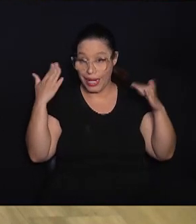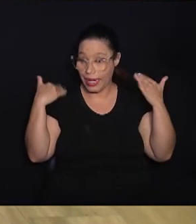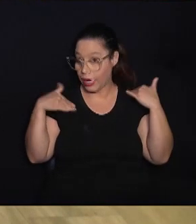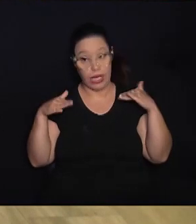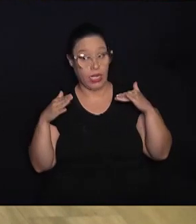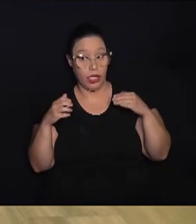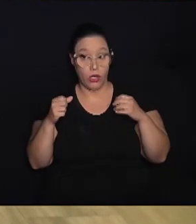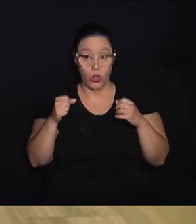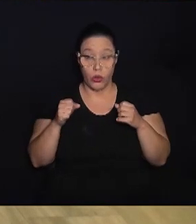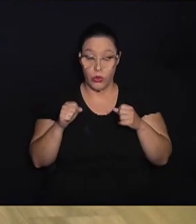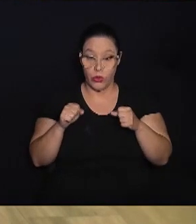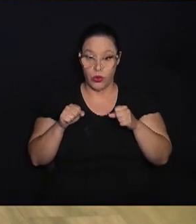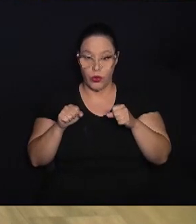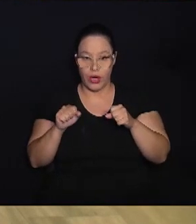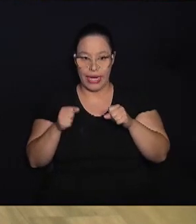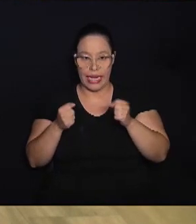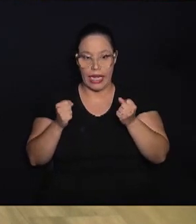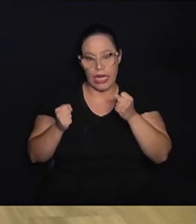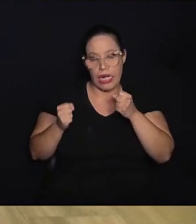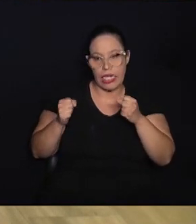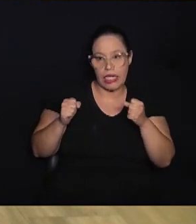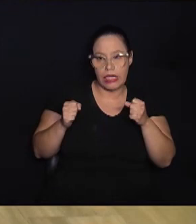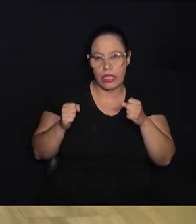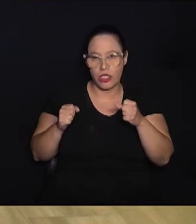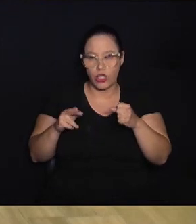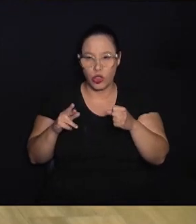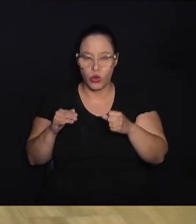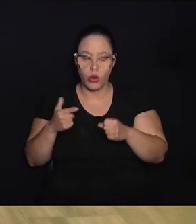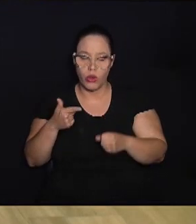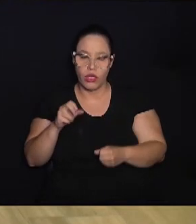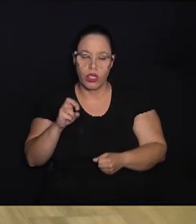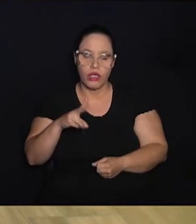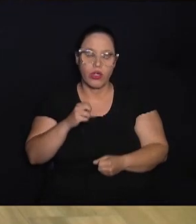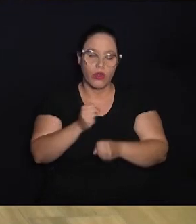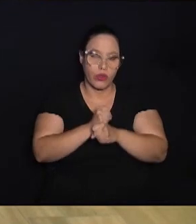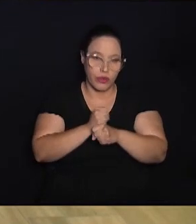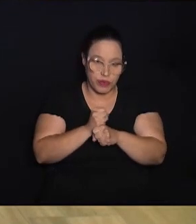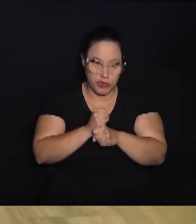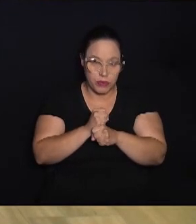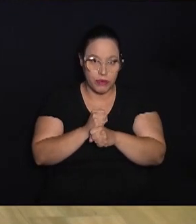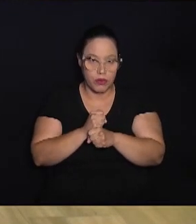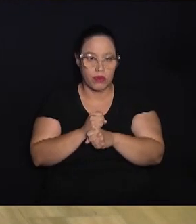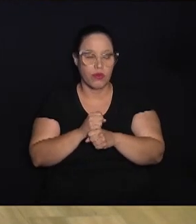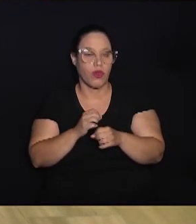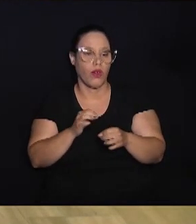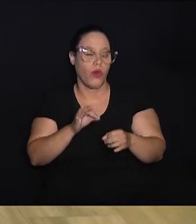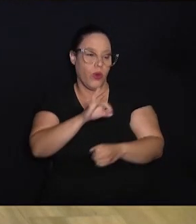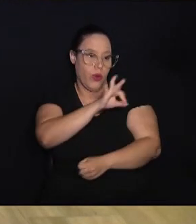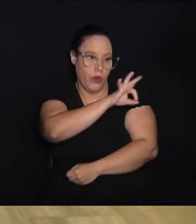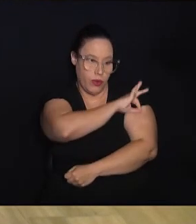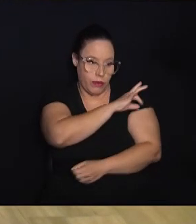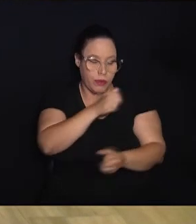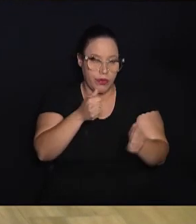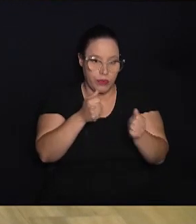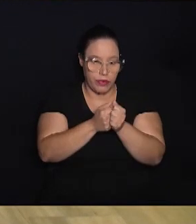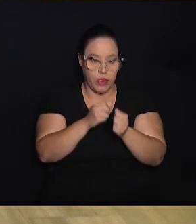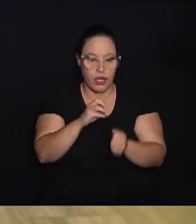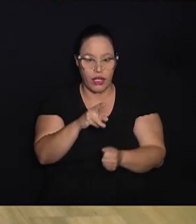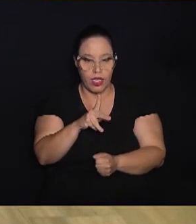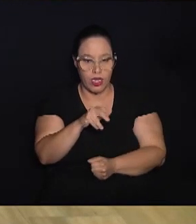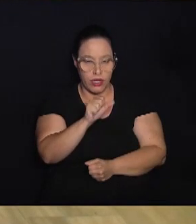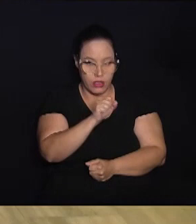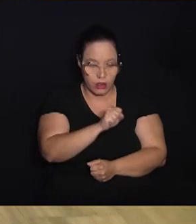comemoração aos 250 anos de Campinas o evento é uma parceria com a prefeitura a seasa